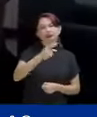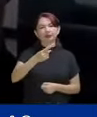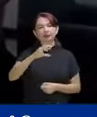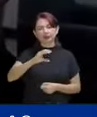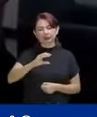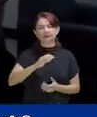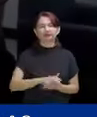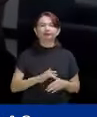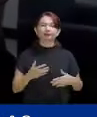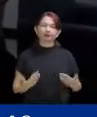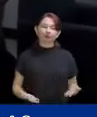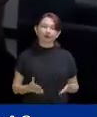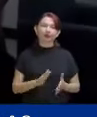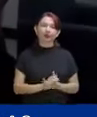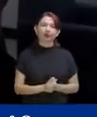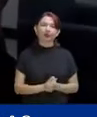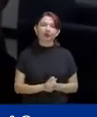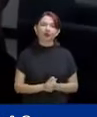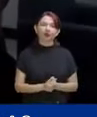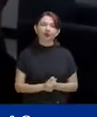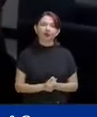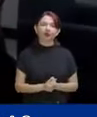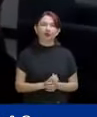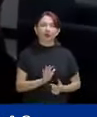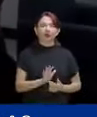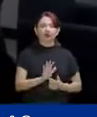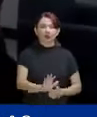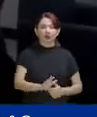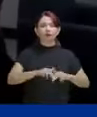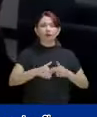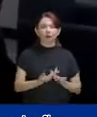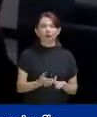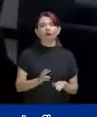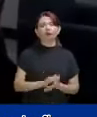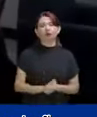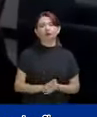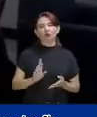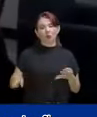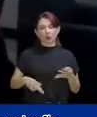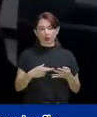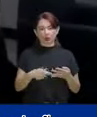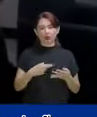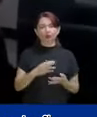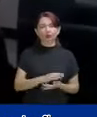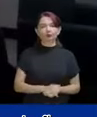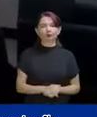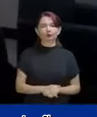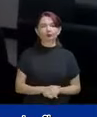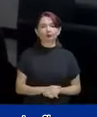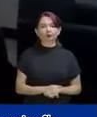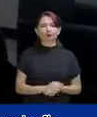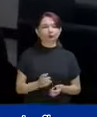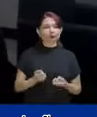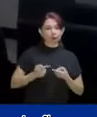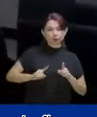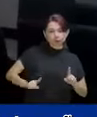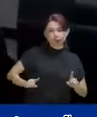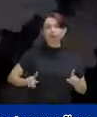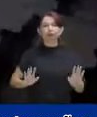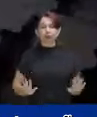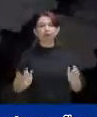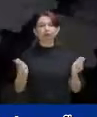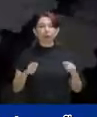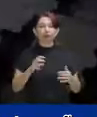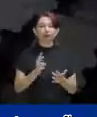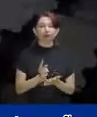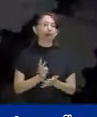Ademais, verifico que o apelo obedece aos demais pressupostos, motivo pelo qual conheço do recurso. Alguma divergência? Acho que não, então Vossa Excelência